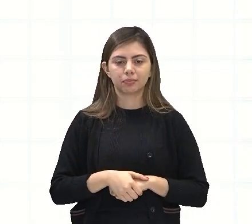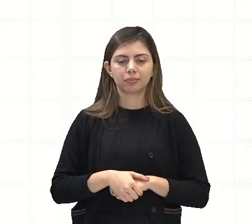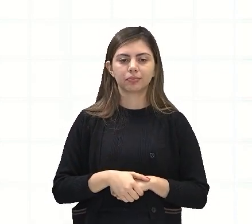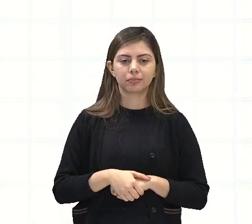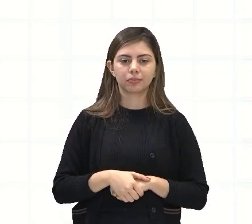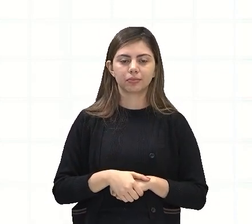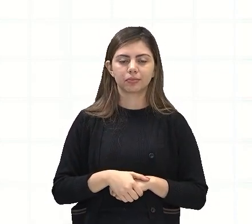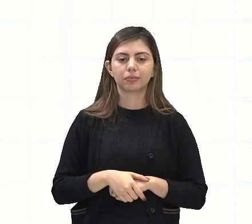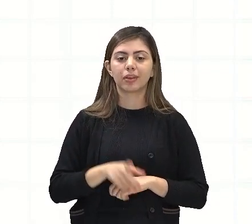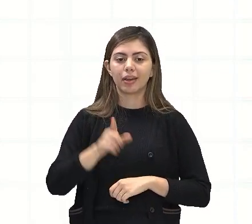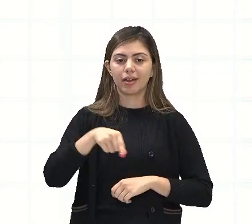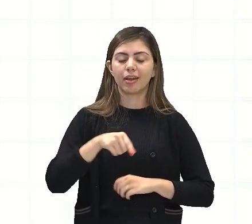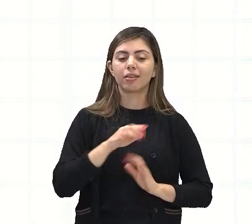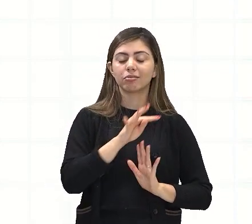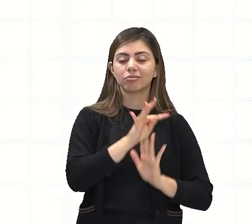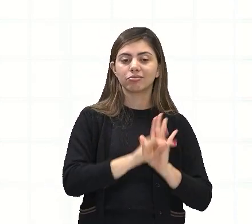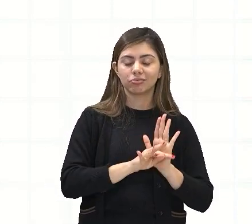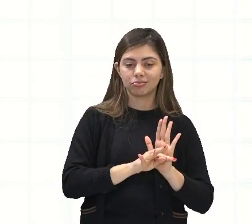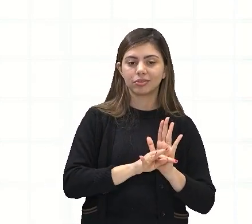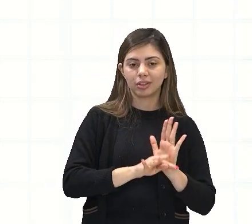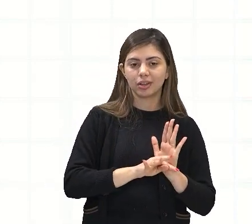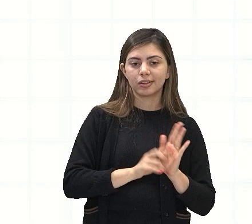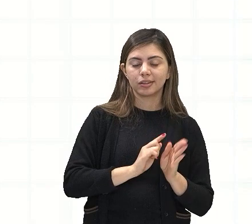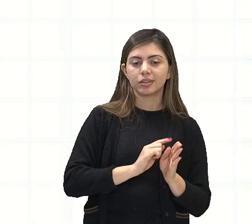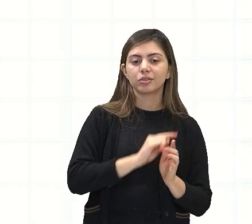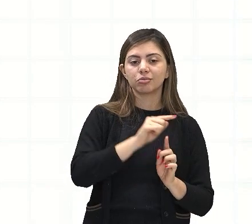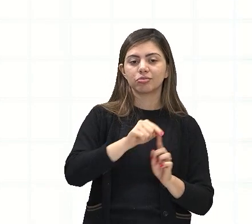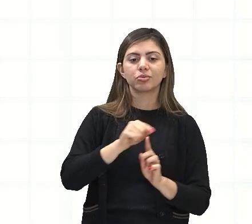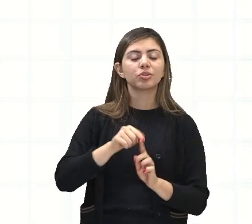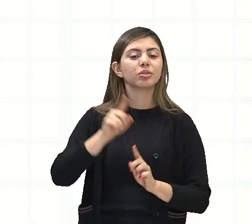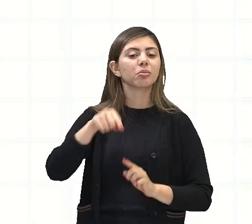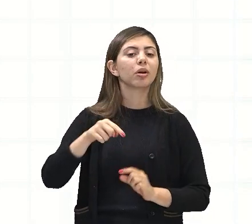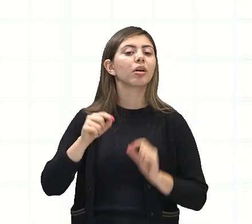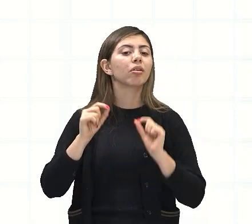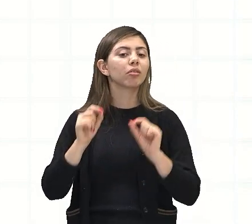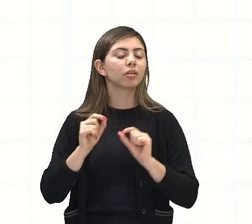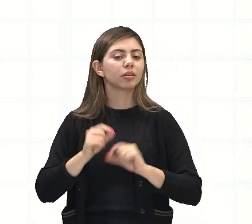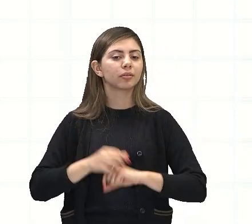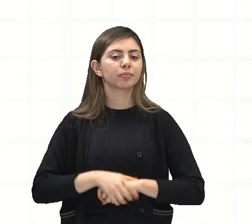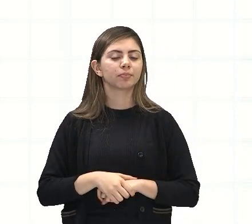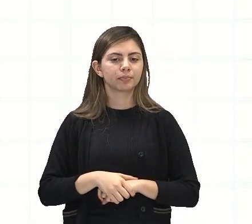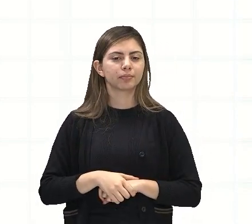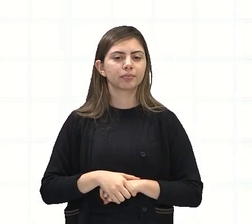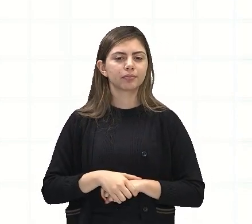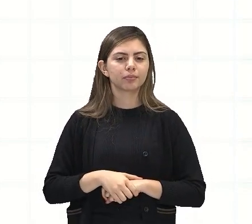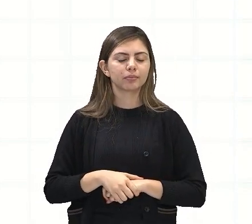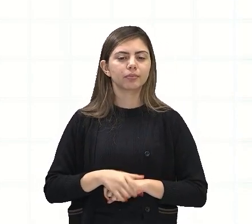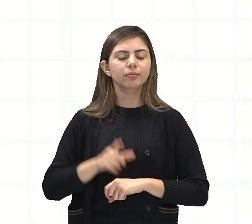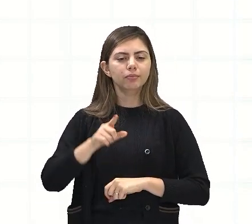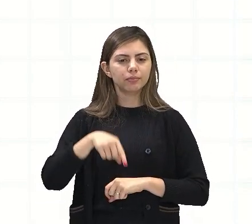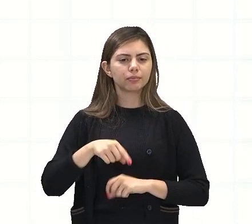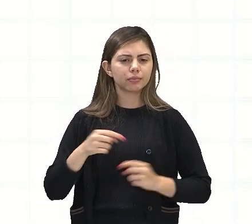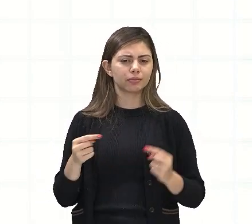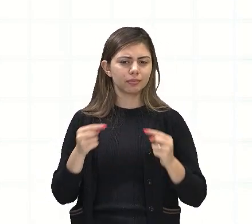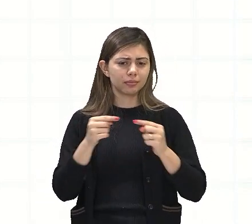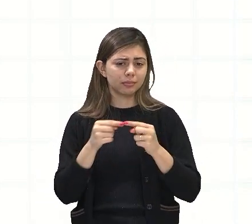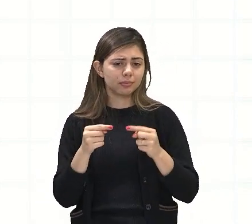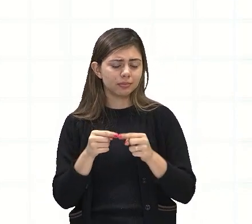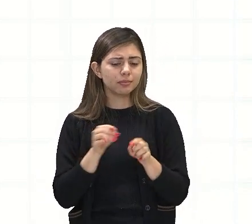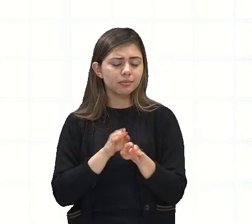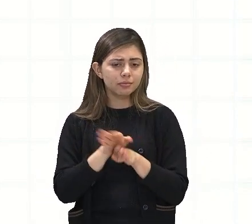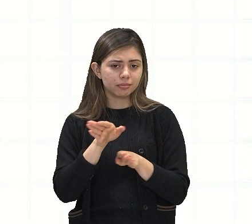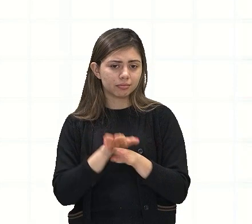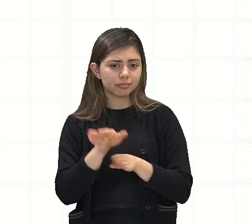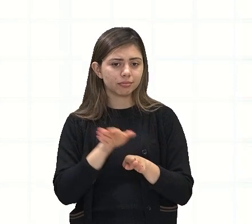Gênero textual aqui, né, com um exemplo de um tipo textual, digo um tipo textual, uma